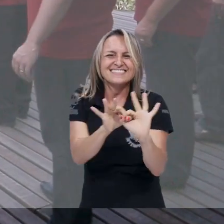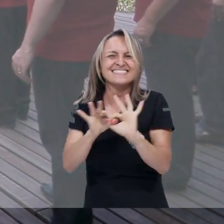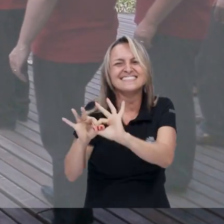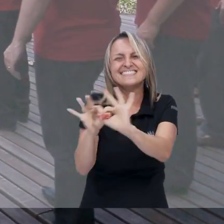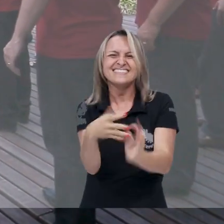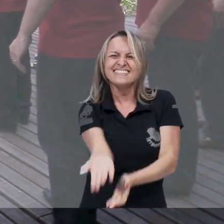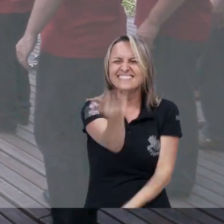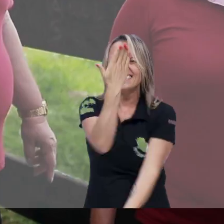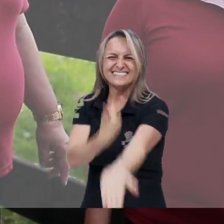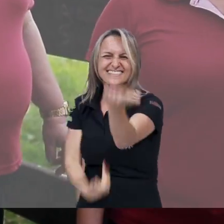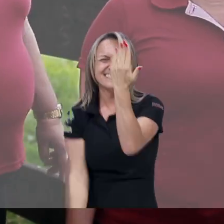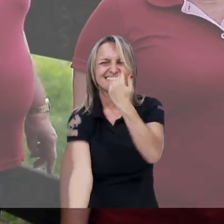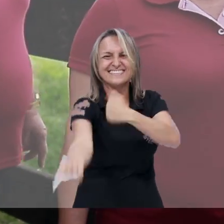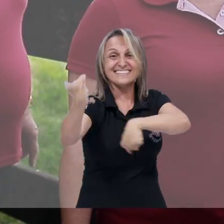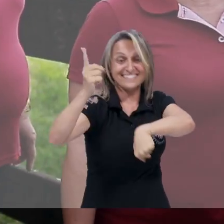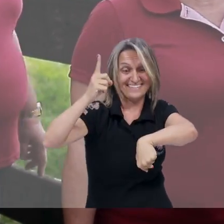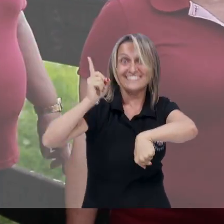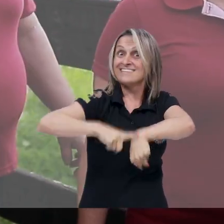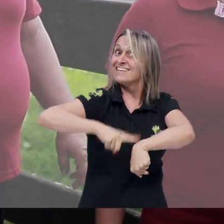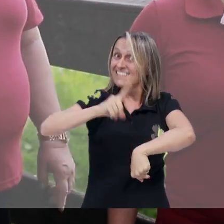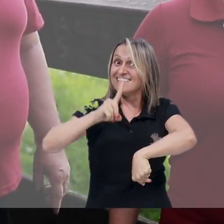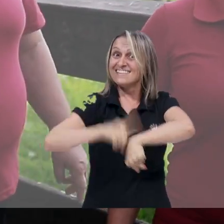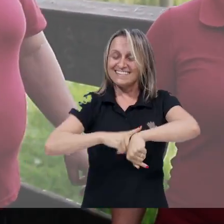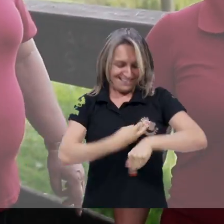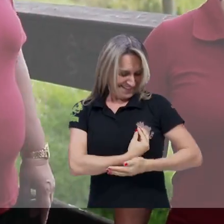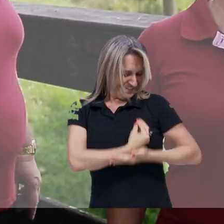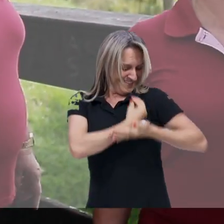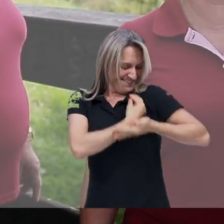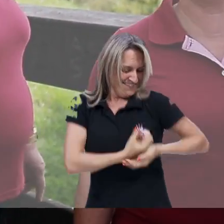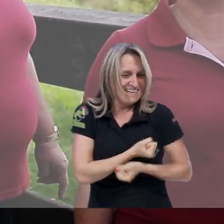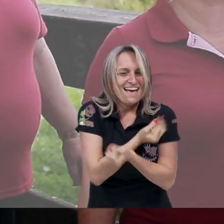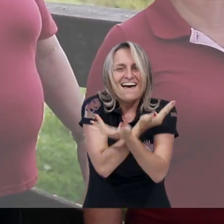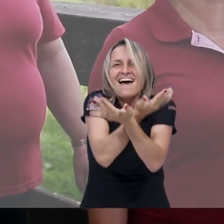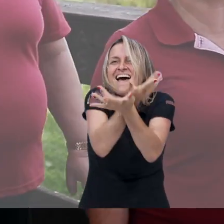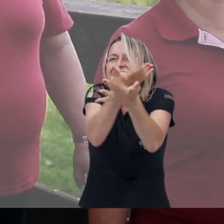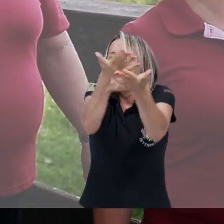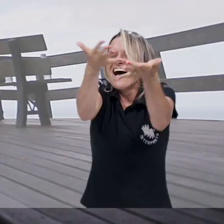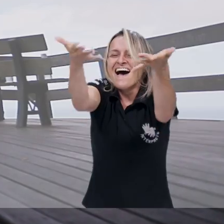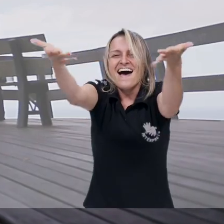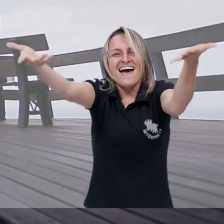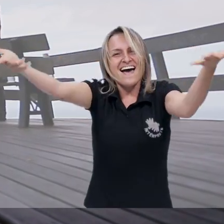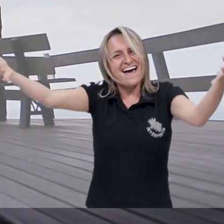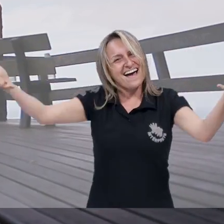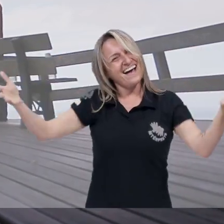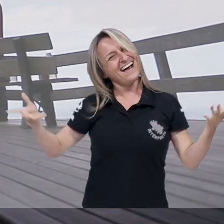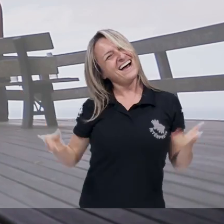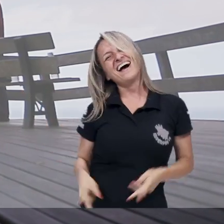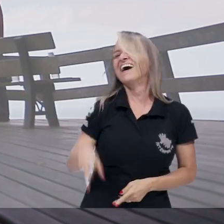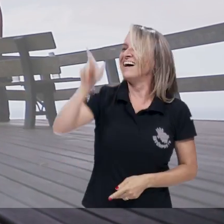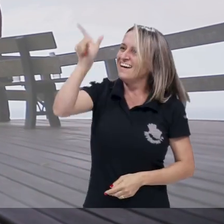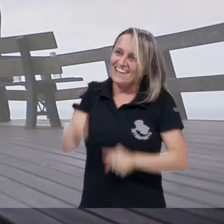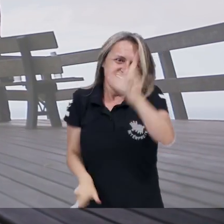Venha, já é hora De enxugar a chama da vida E fazer a